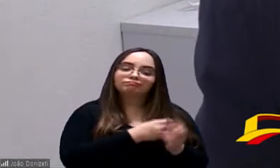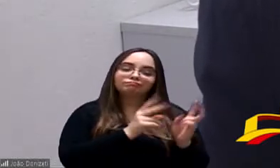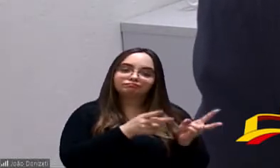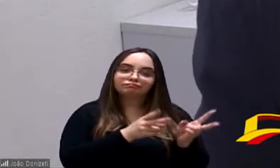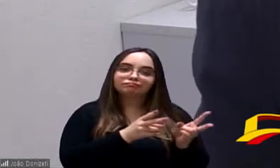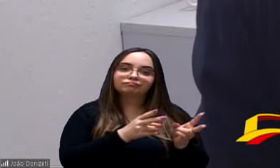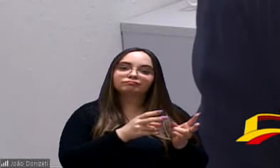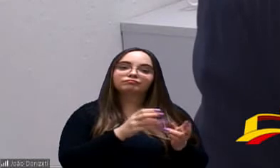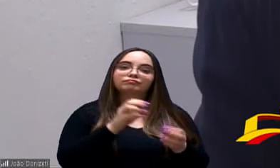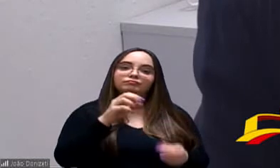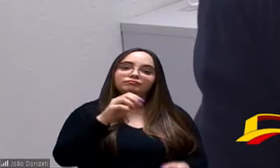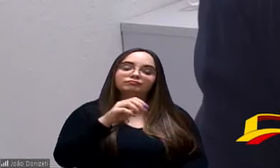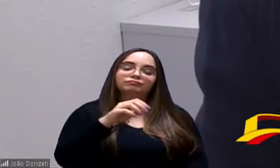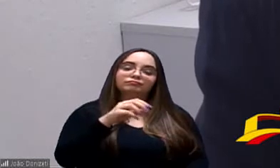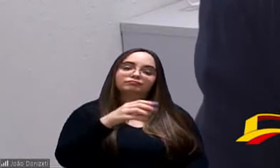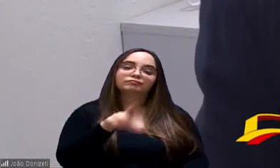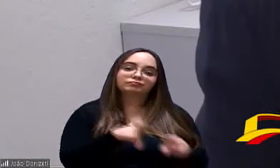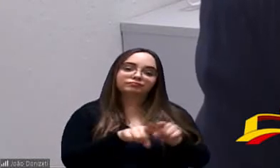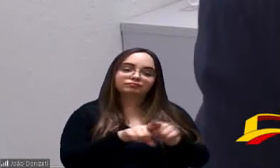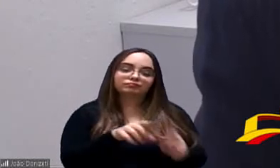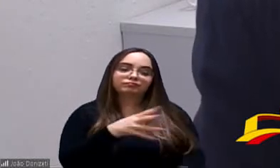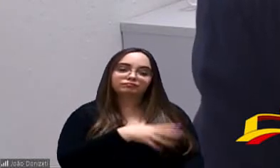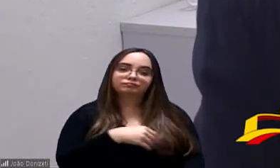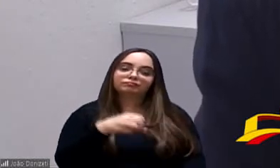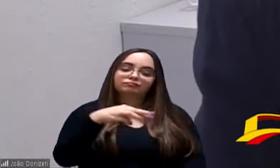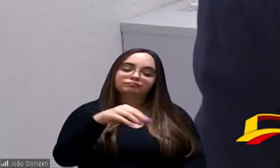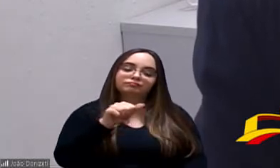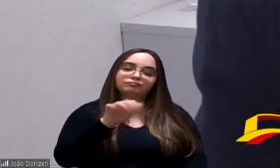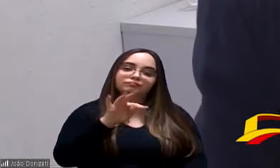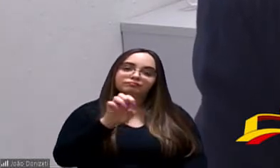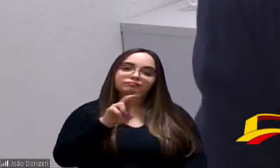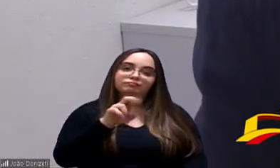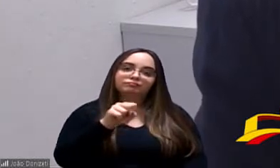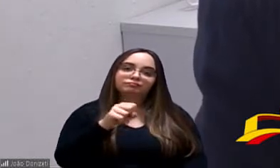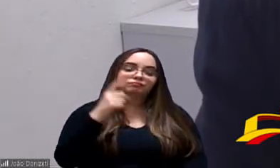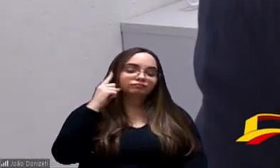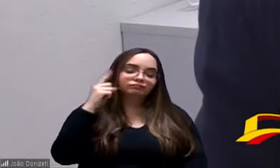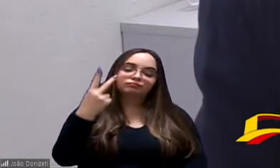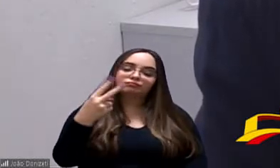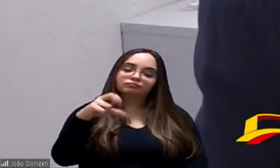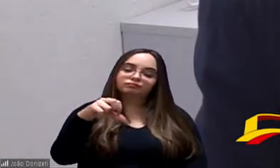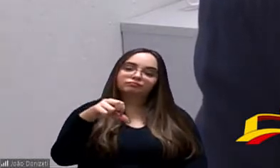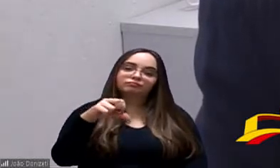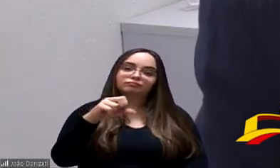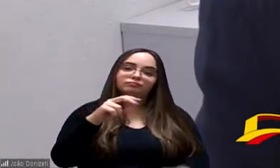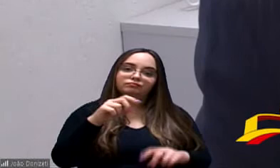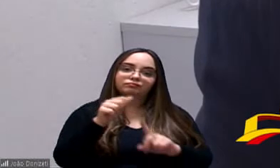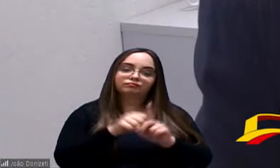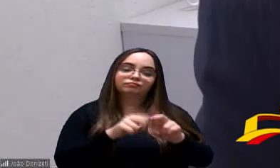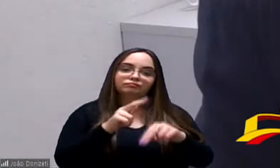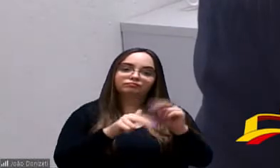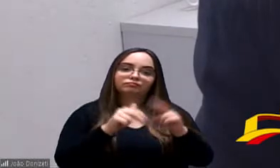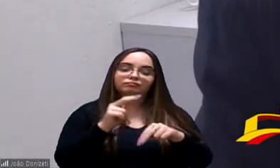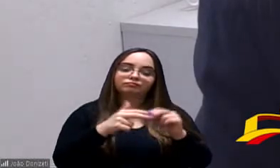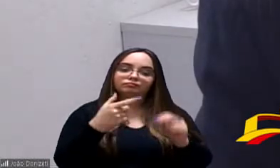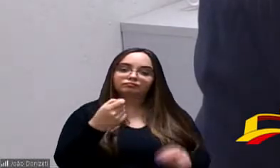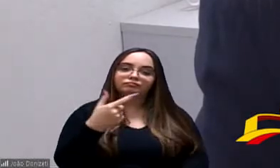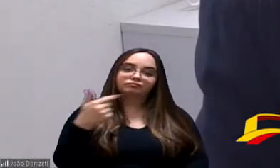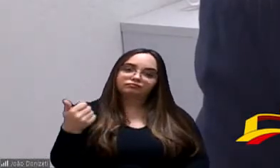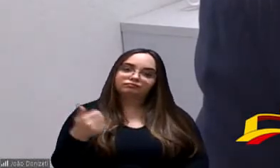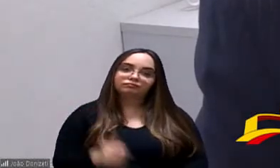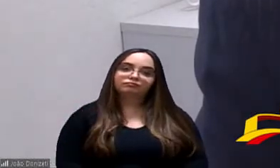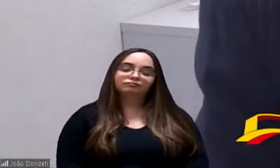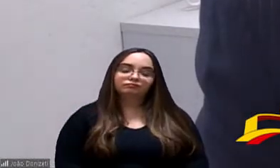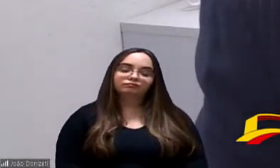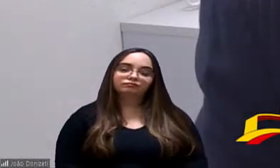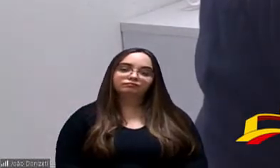e o filho Matheus, ocorrido no dia 29 de junho de 2021, que do deliberado pela Casa de Ciência